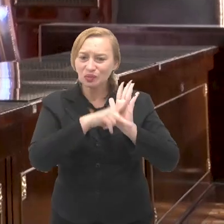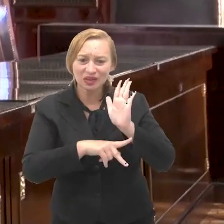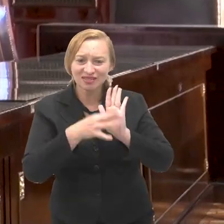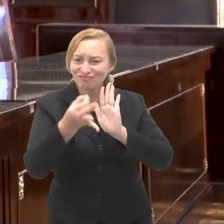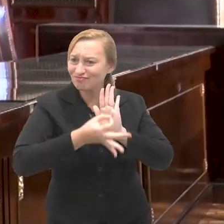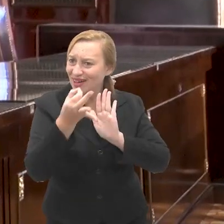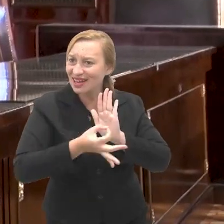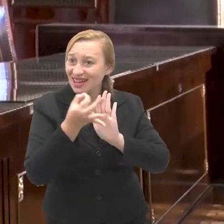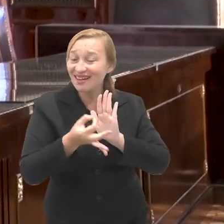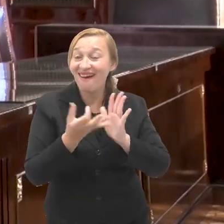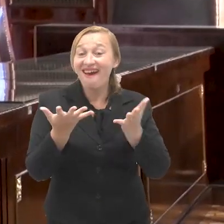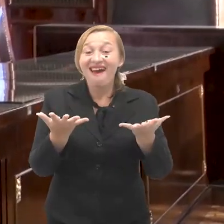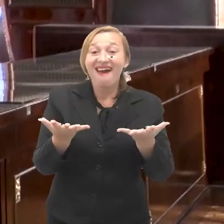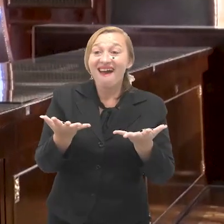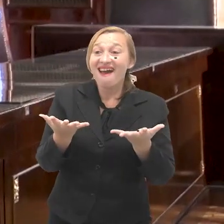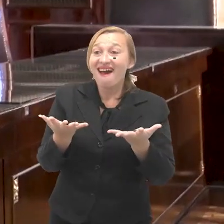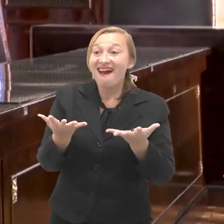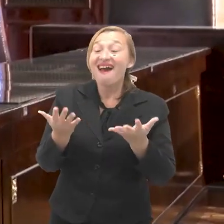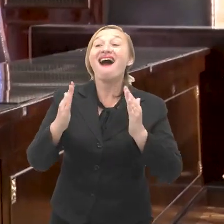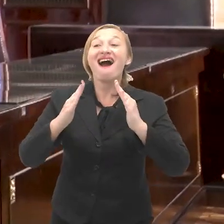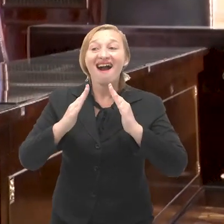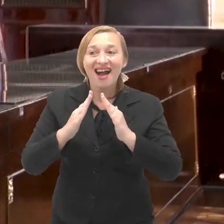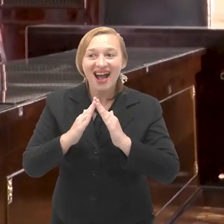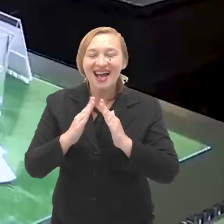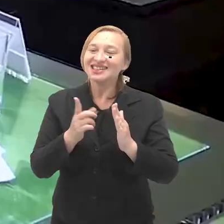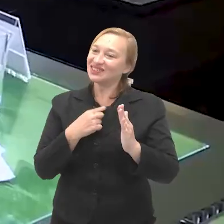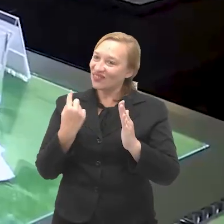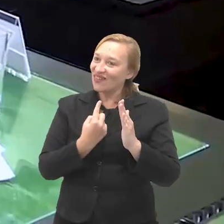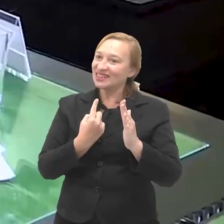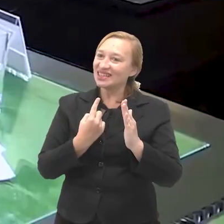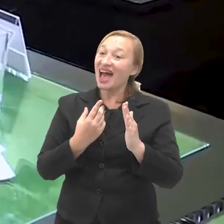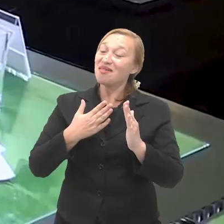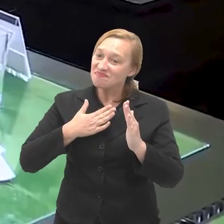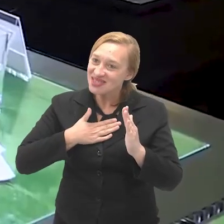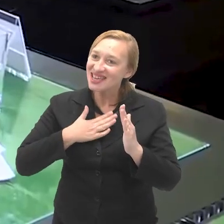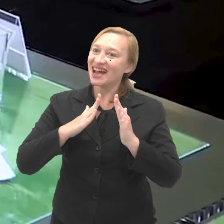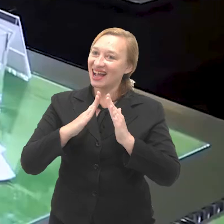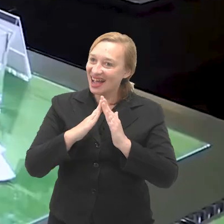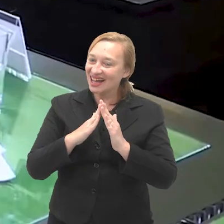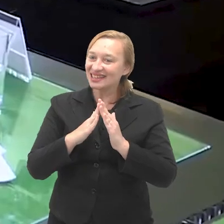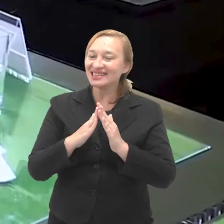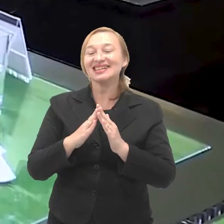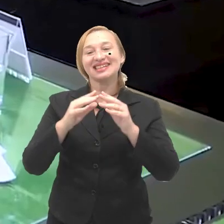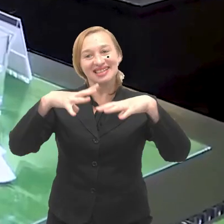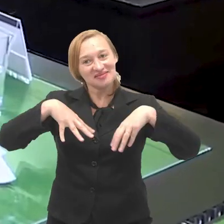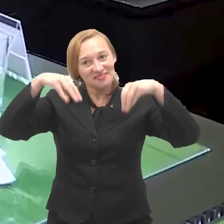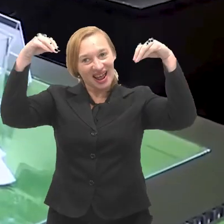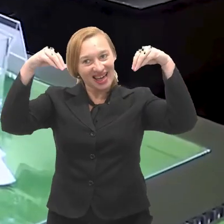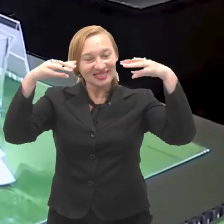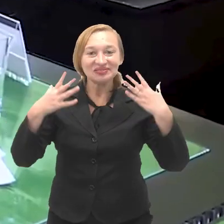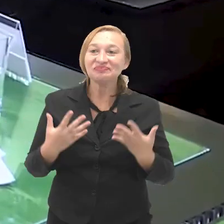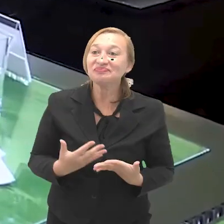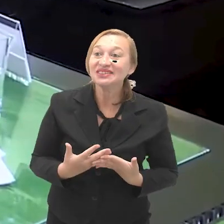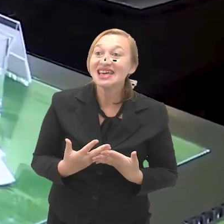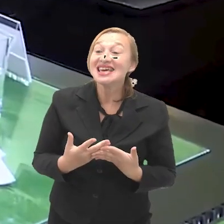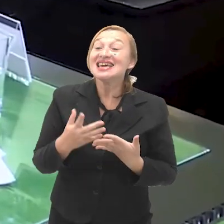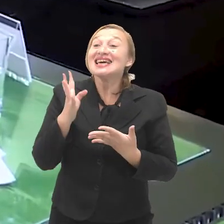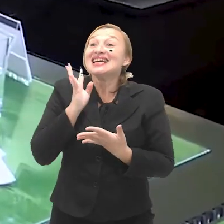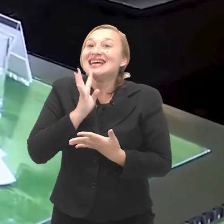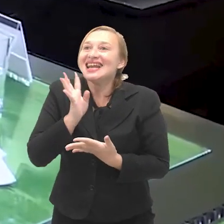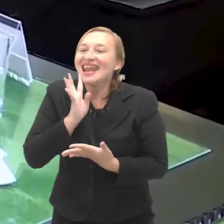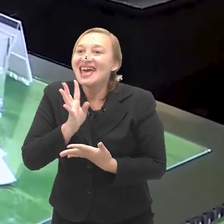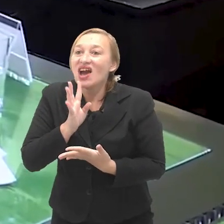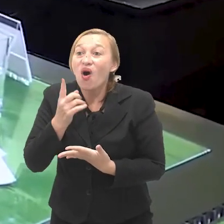os projetos e os pareceres. Essa era a casa da gente, essa era a minha casa aqui nesse